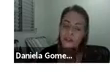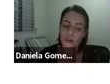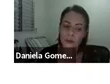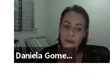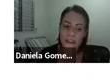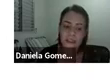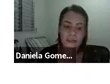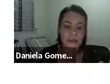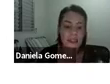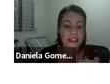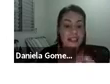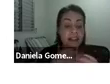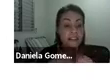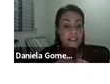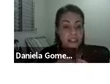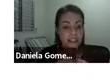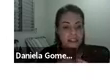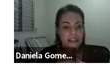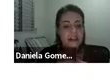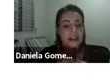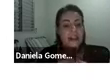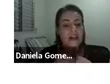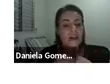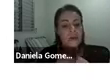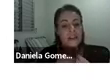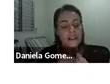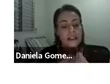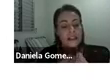Evita a osteoporose e ele evita